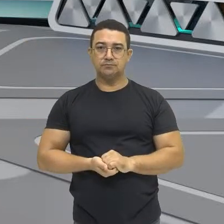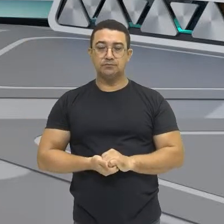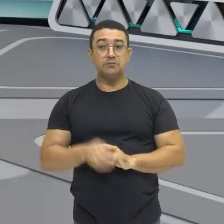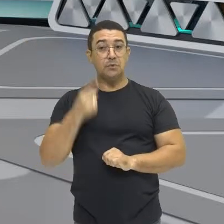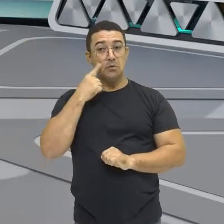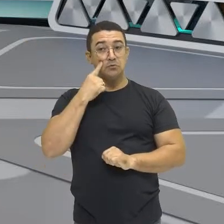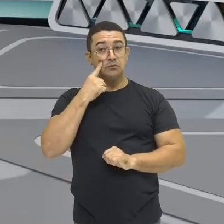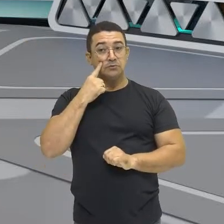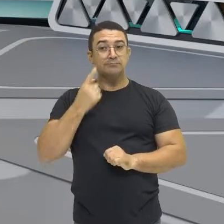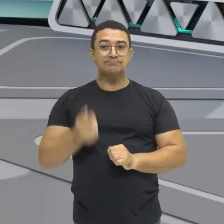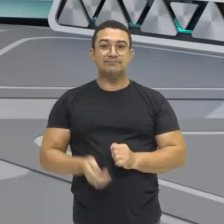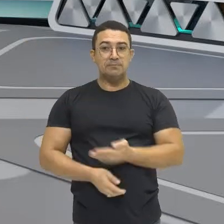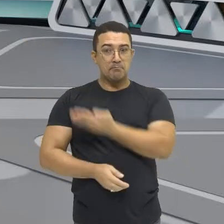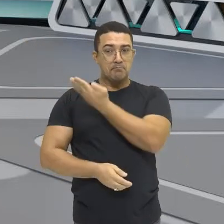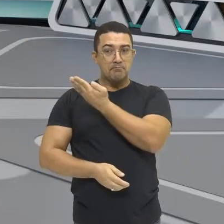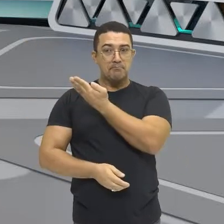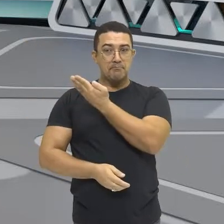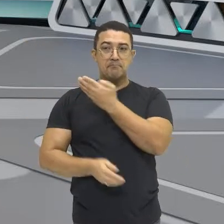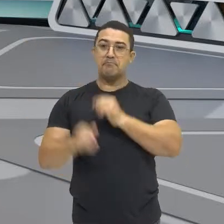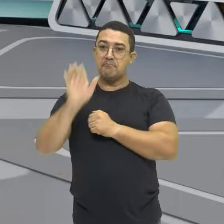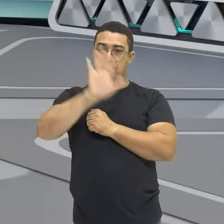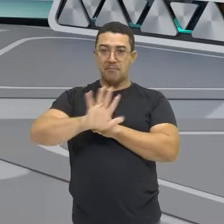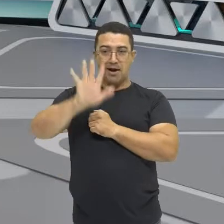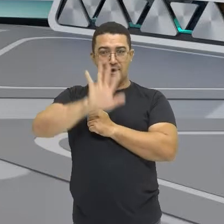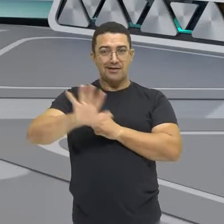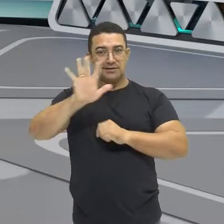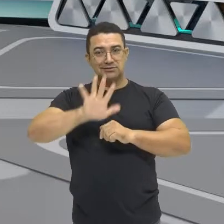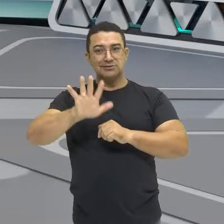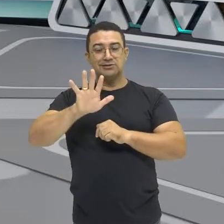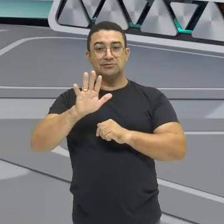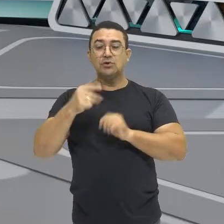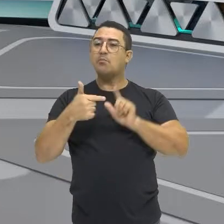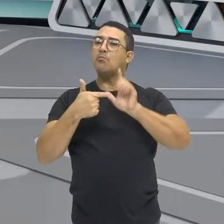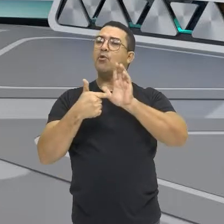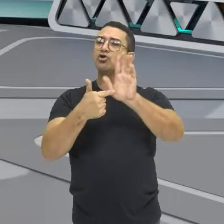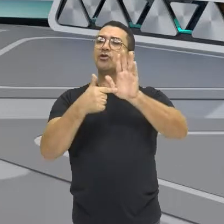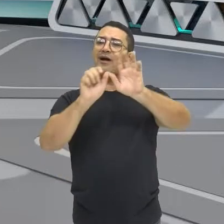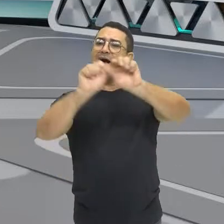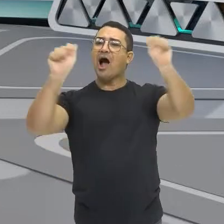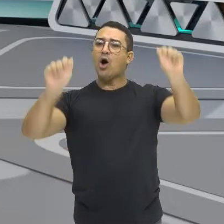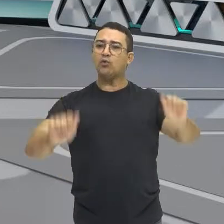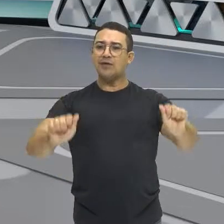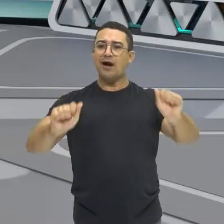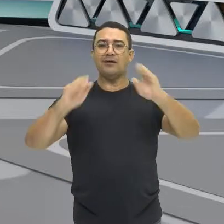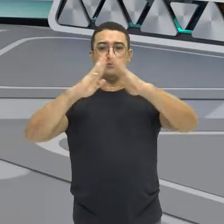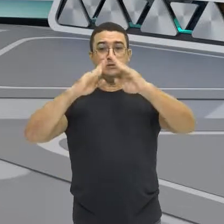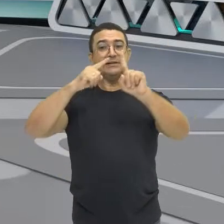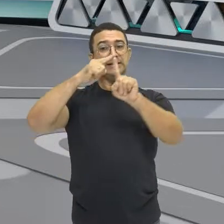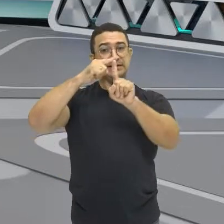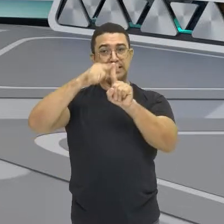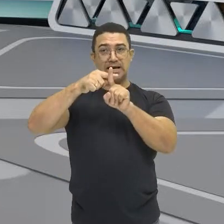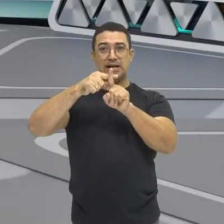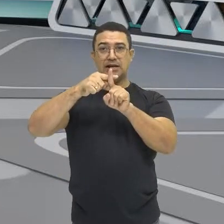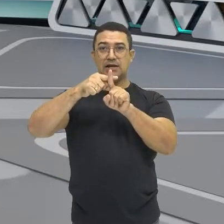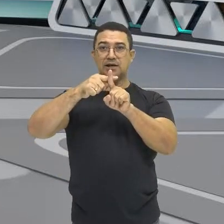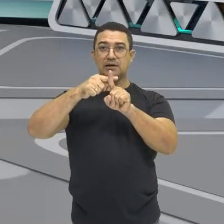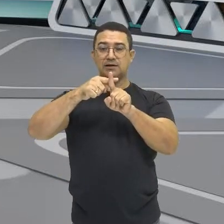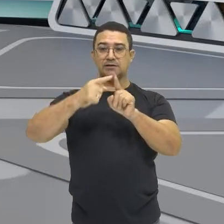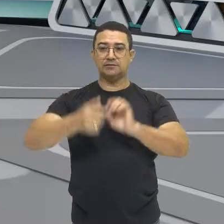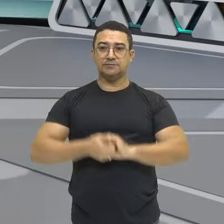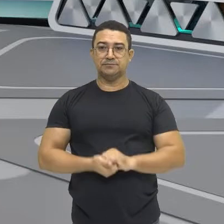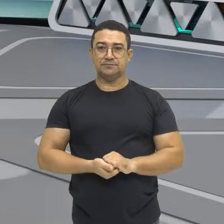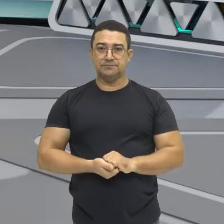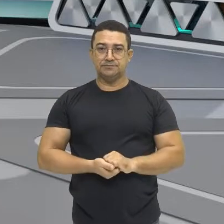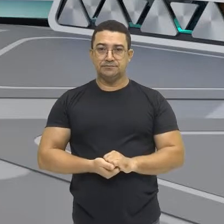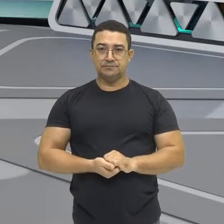trouxe para vocês, trazendo justamente esse altar dessa igreja do Senhor do